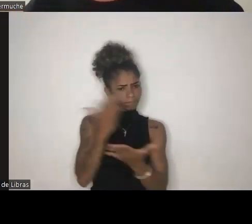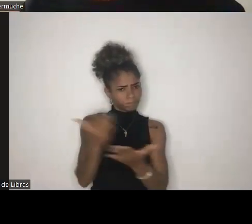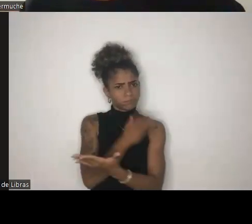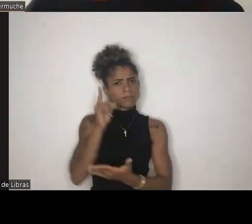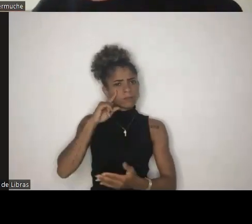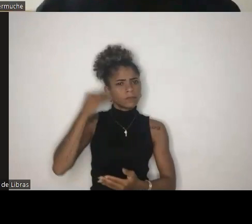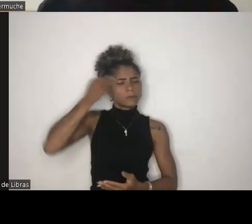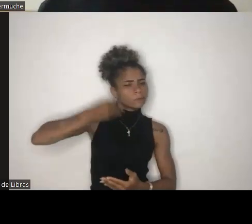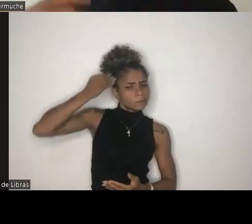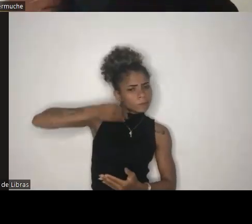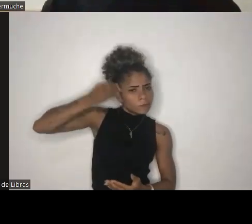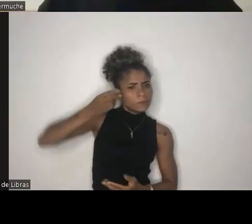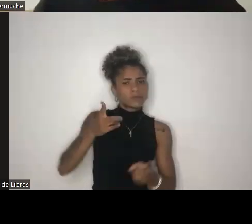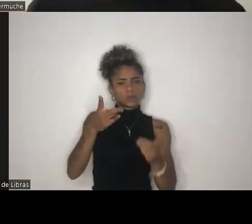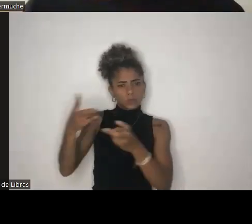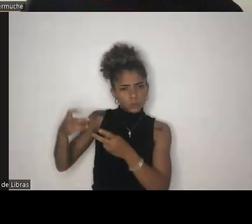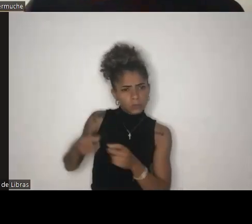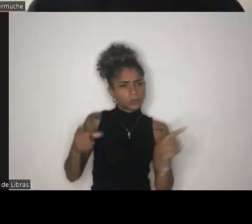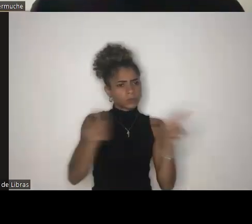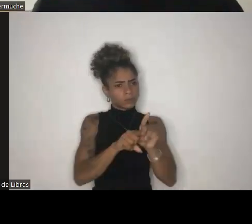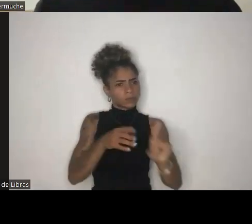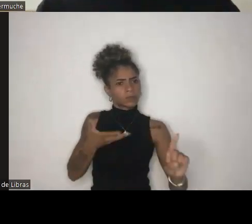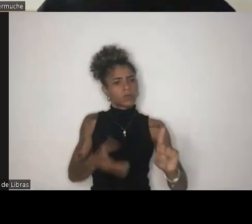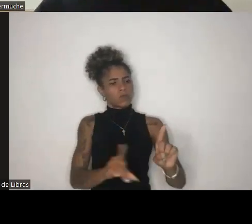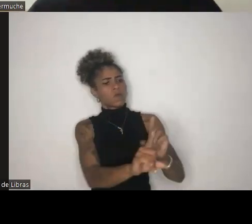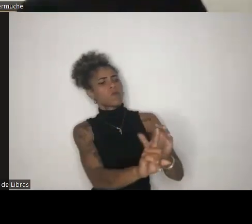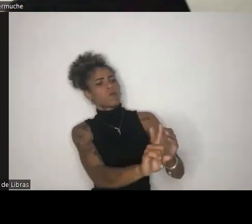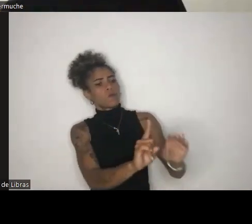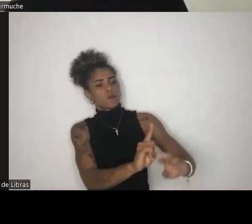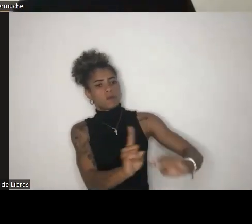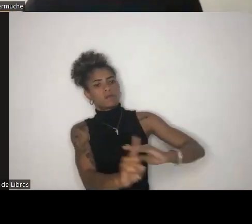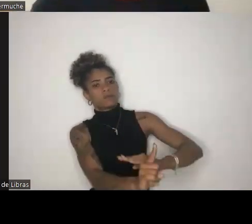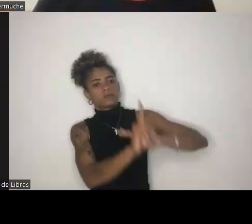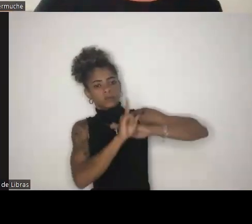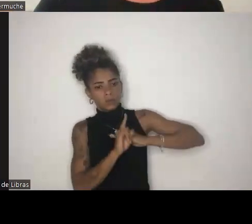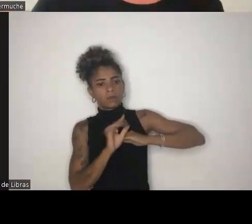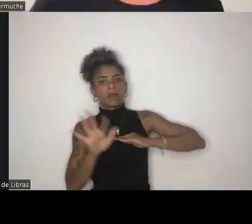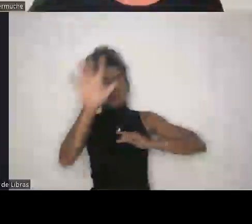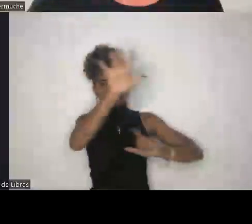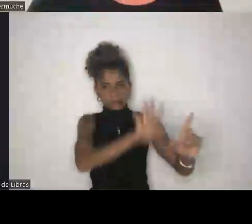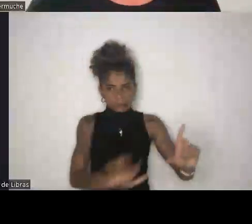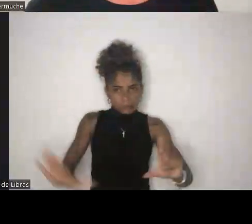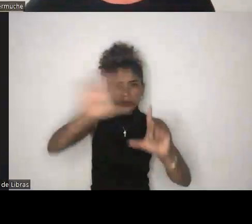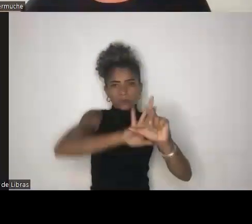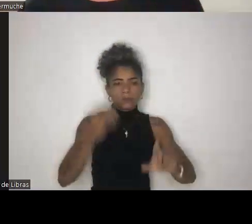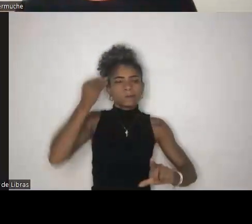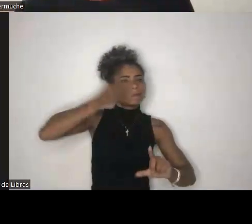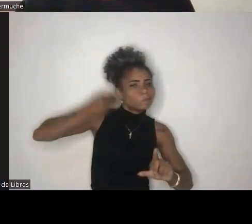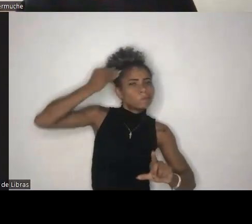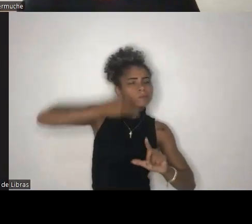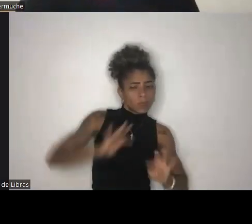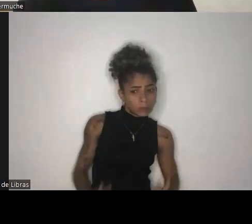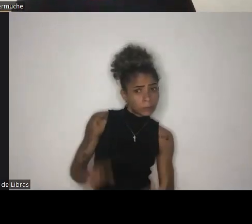user Experience interface Experience para poder começar a trabalhar com mais tecnologia